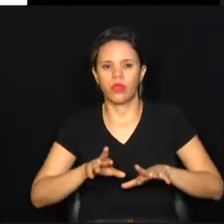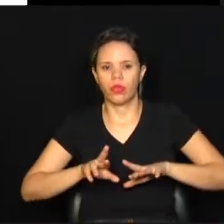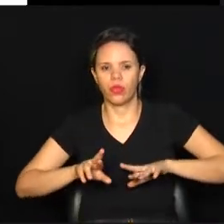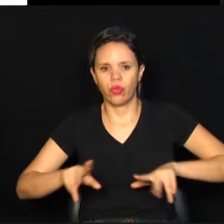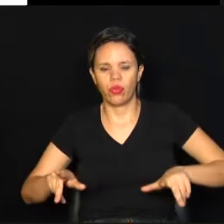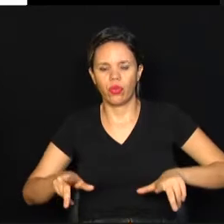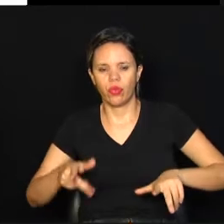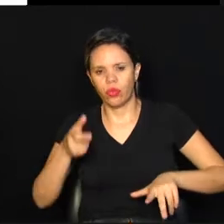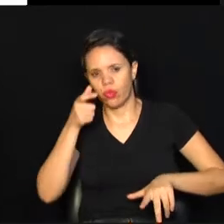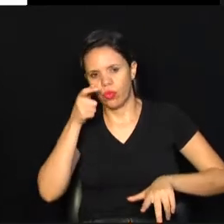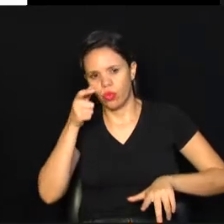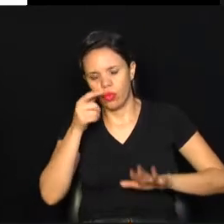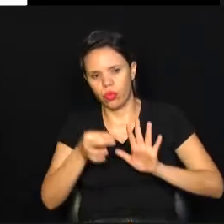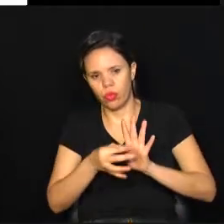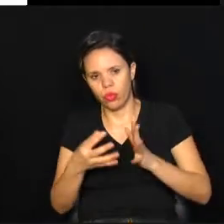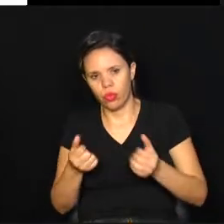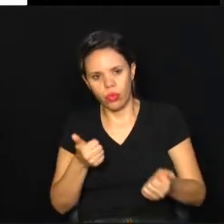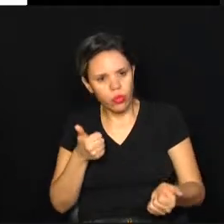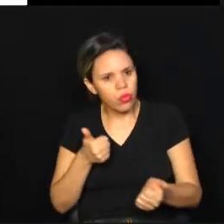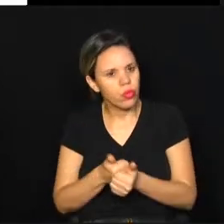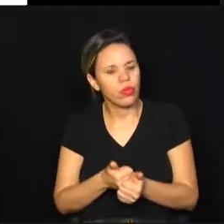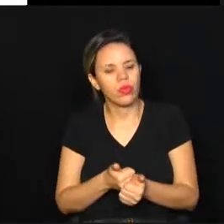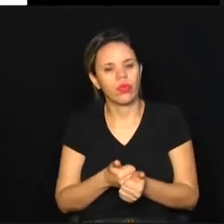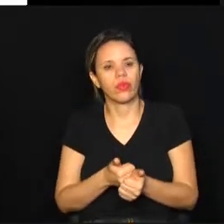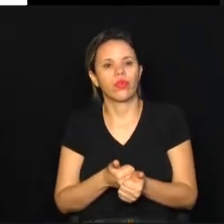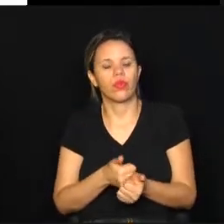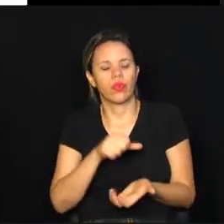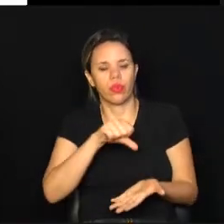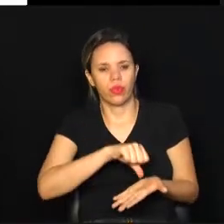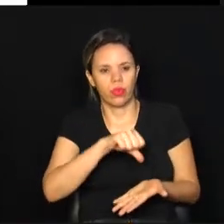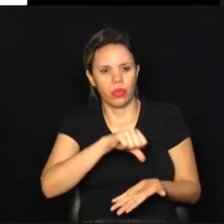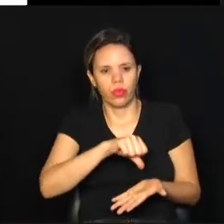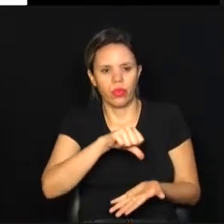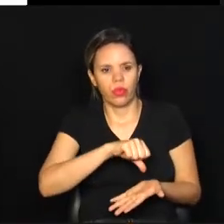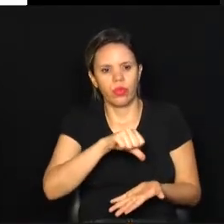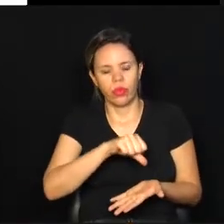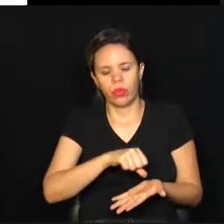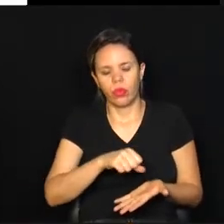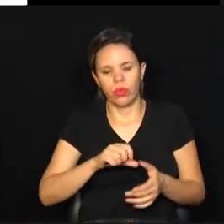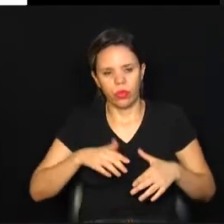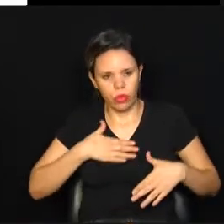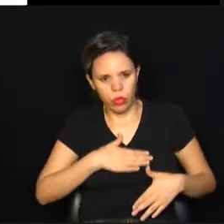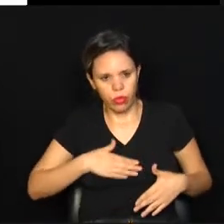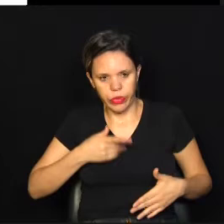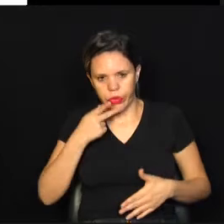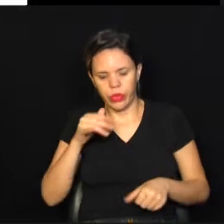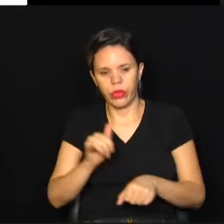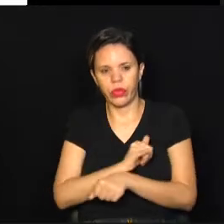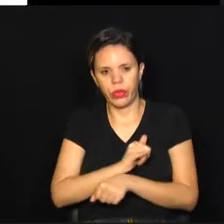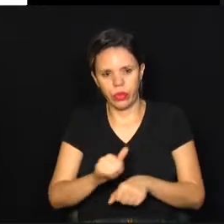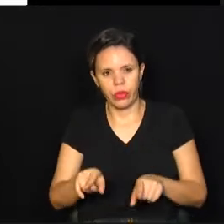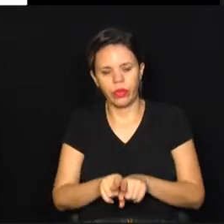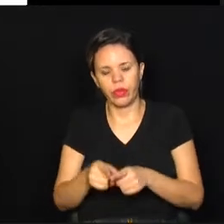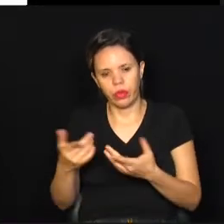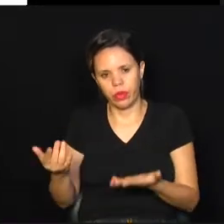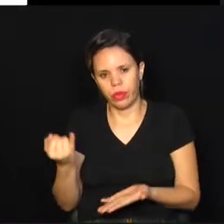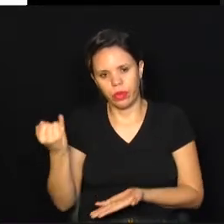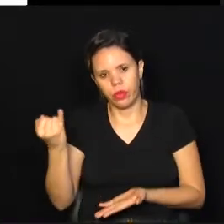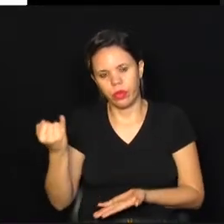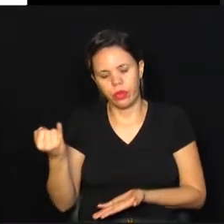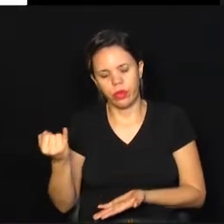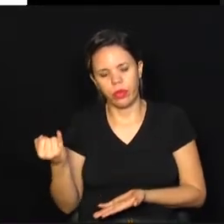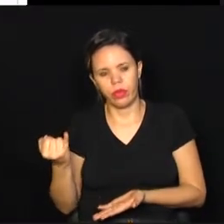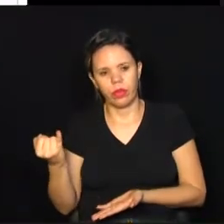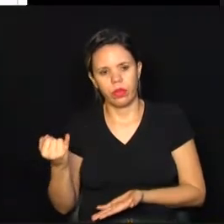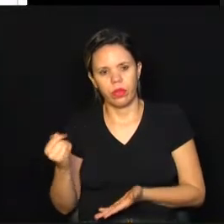de ouvir e estar mais próximo daquela região, né? Então, eu gostaria de reforçar essa estratégia também aqui, que ela é muito importante para